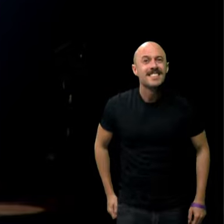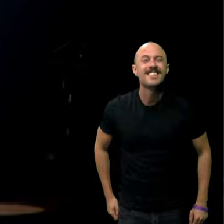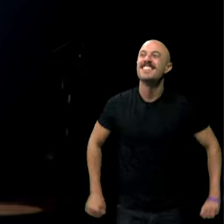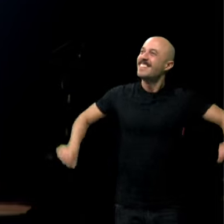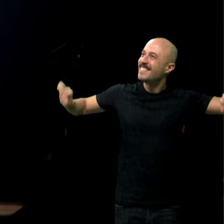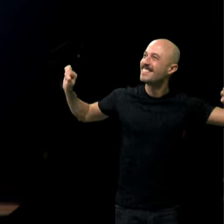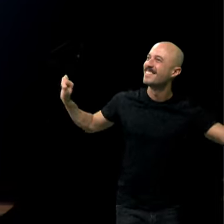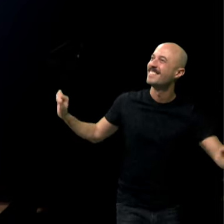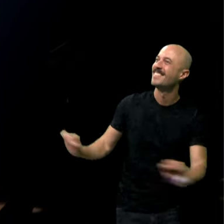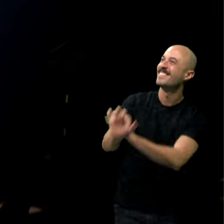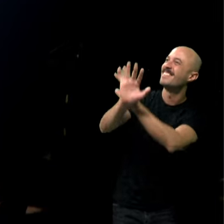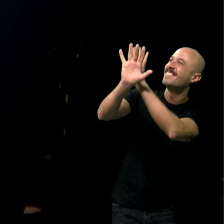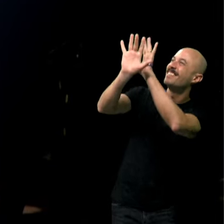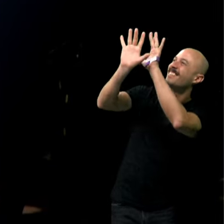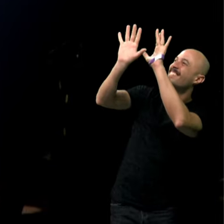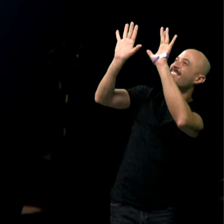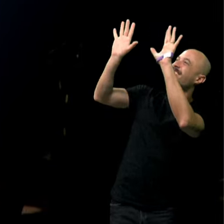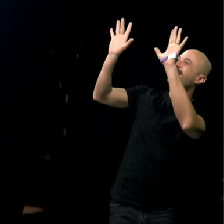seja